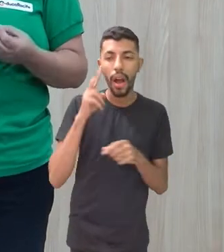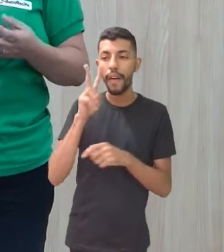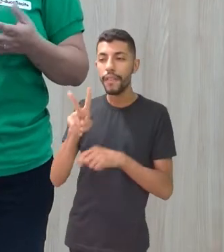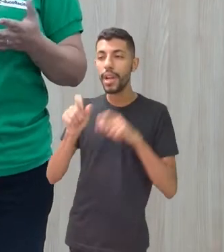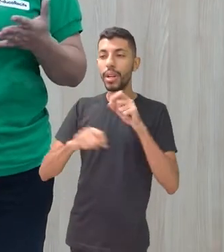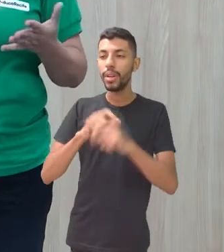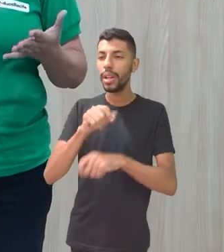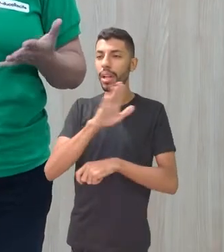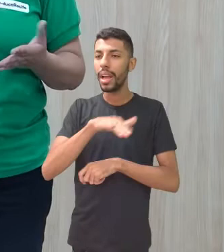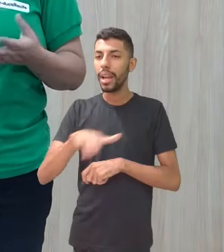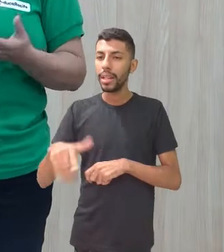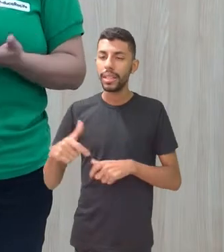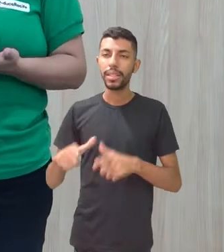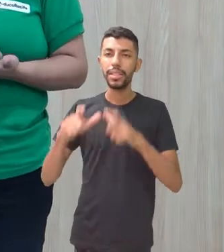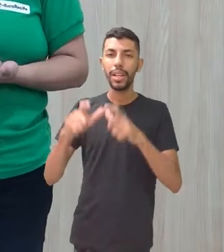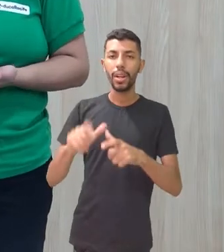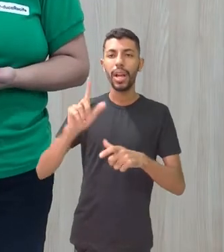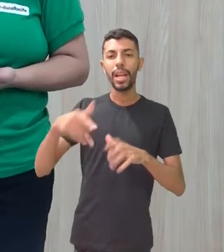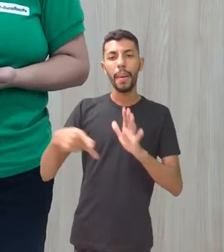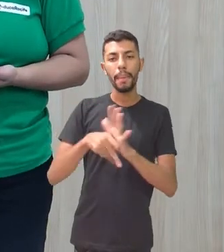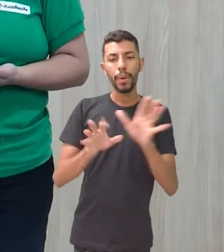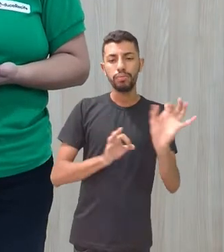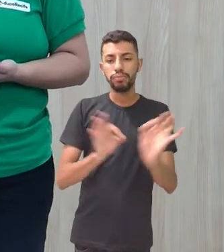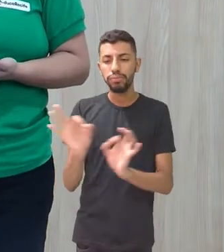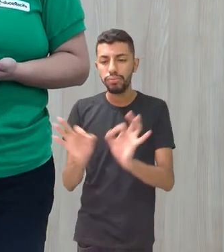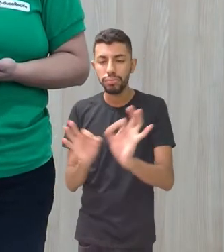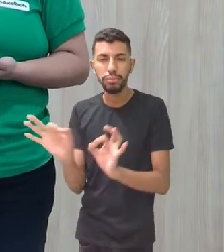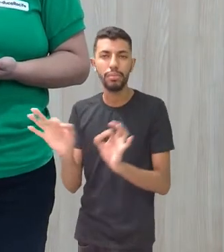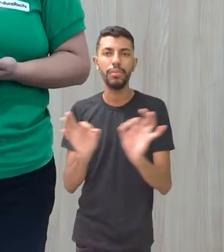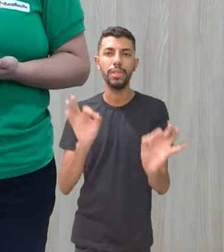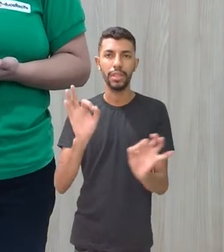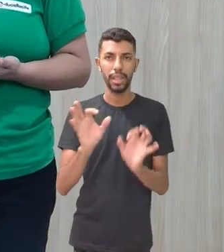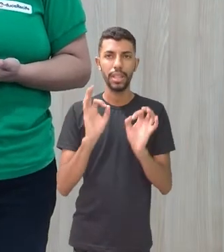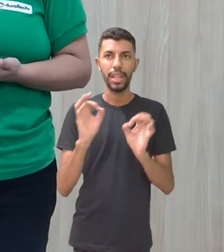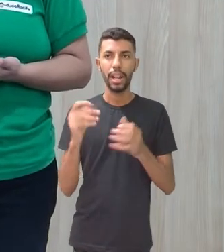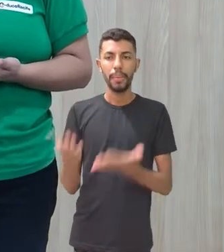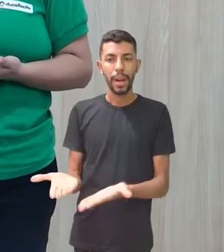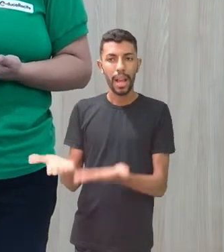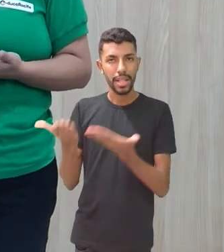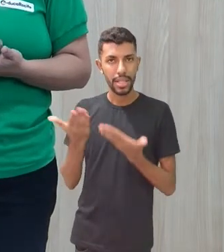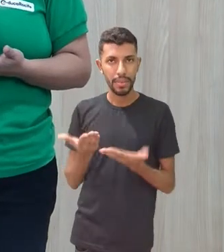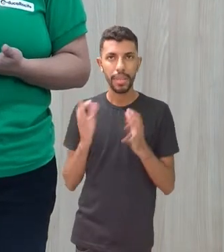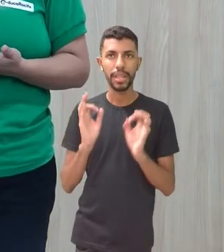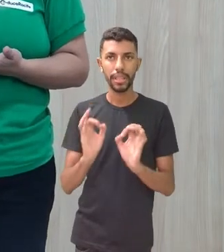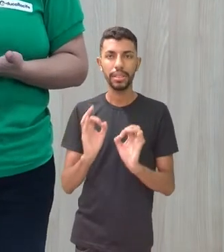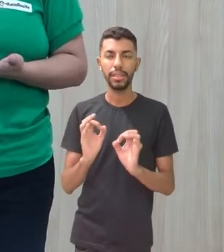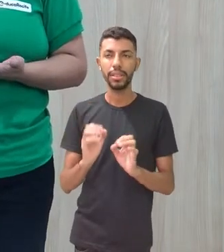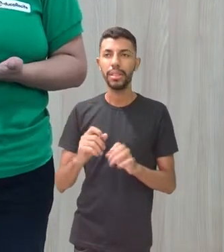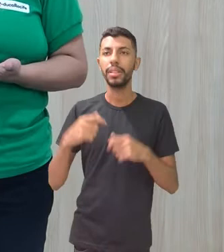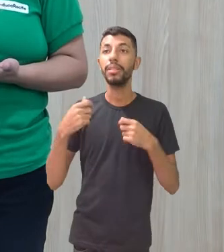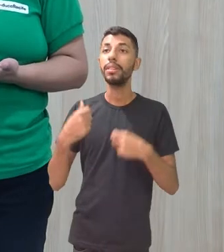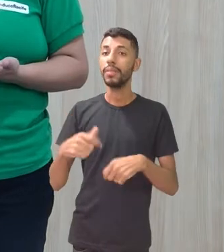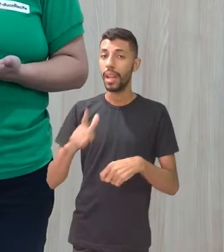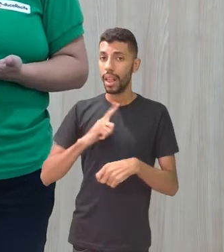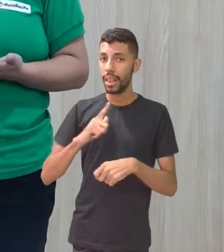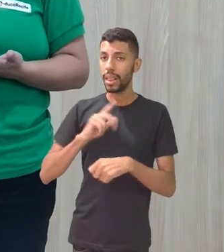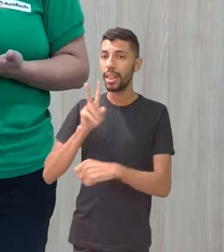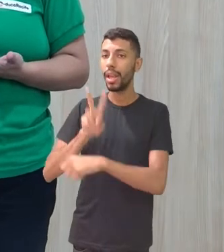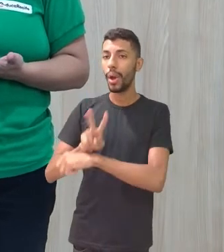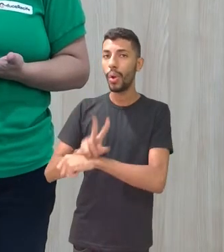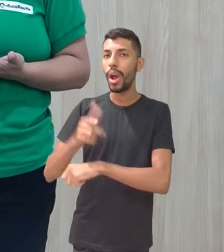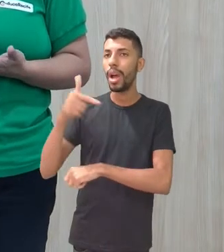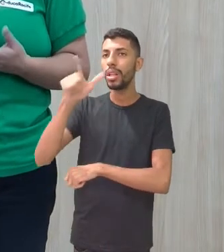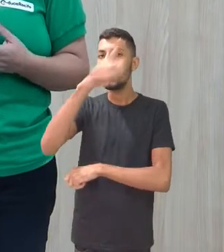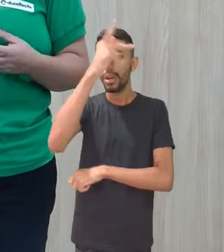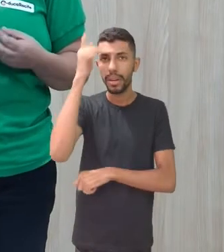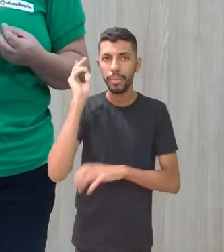criança está num ambiente que foi preparado para recebê-la, que vai ter cuidados de outras